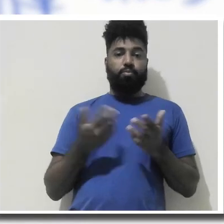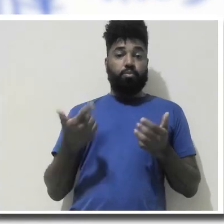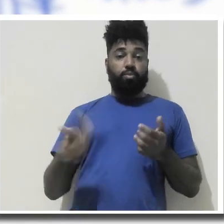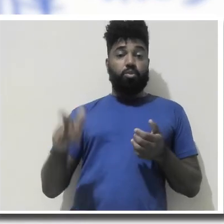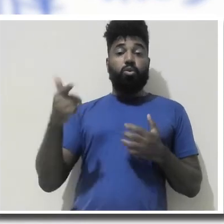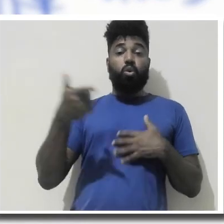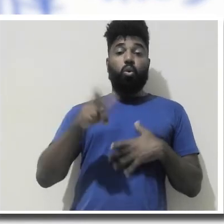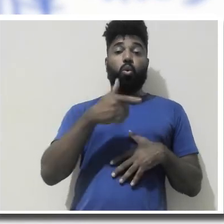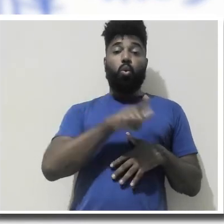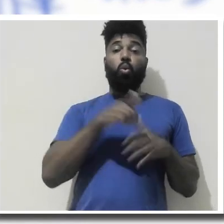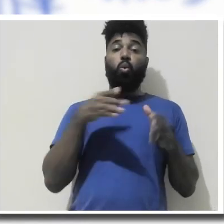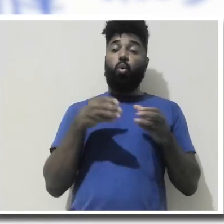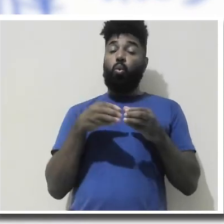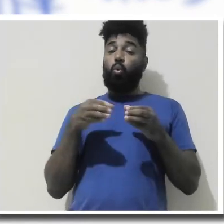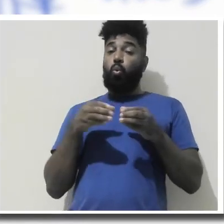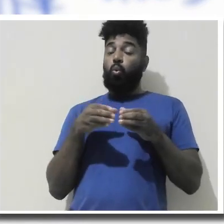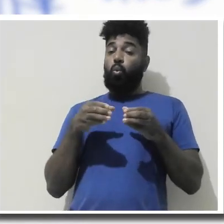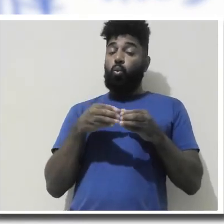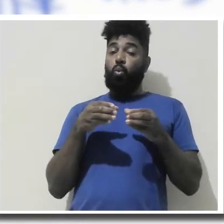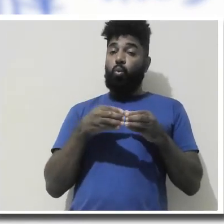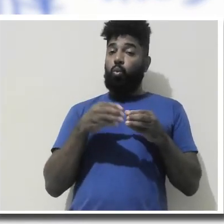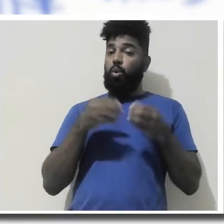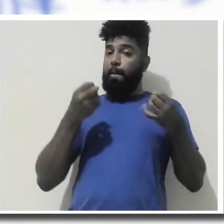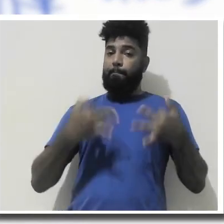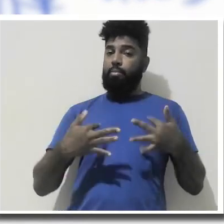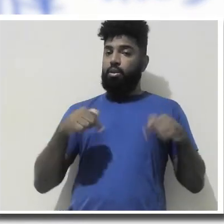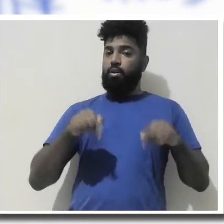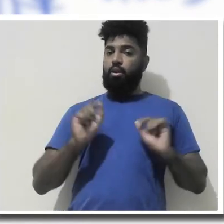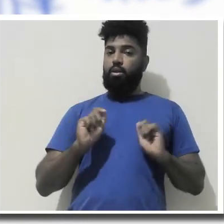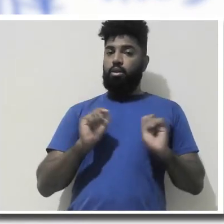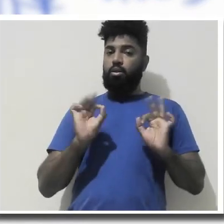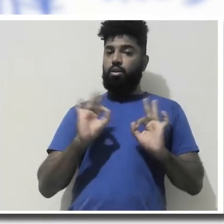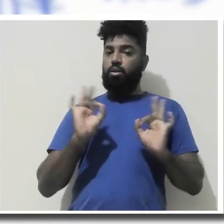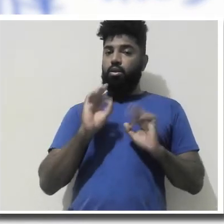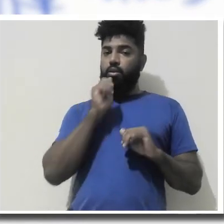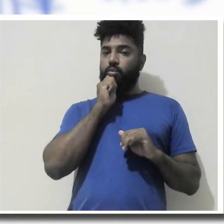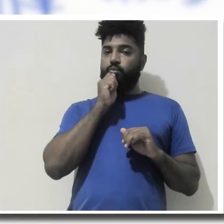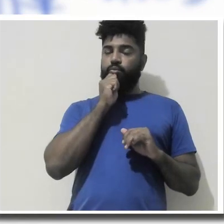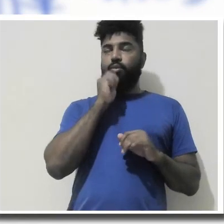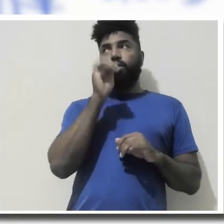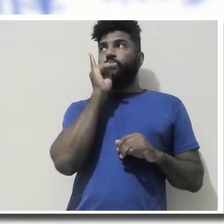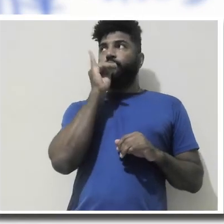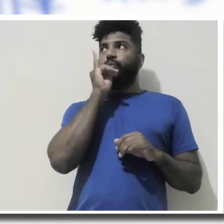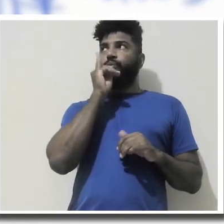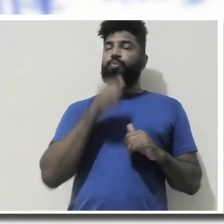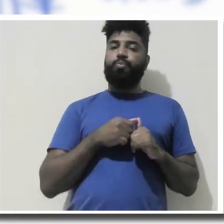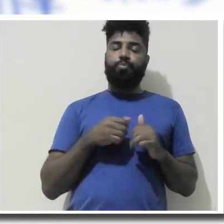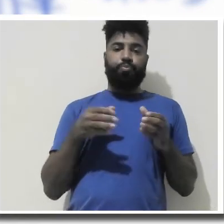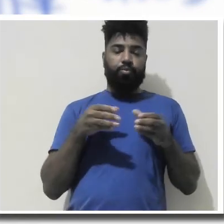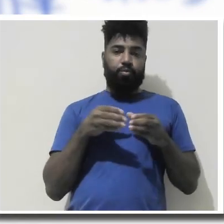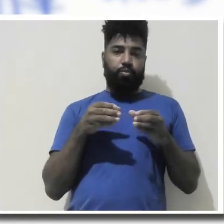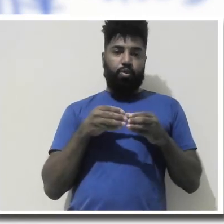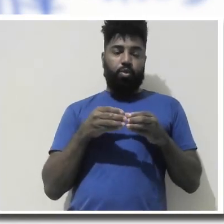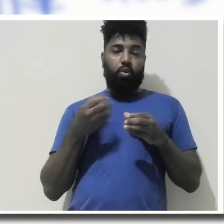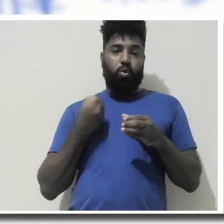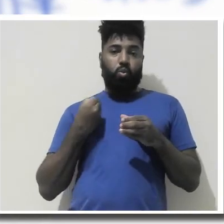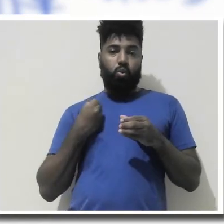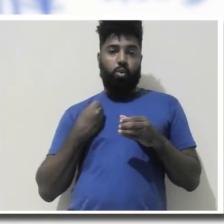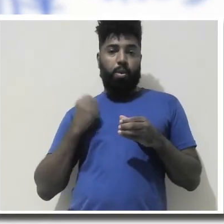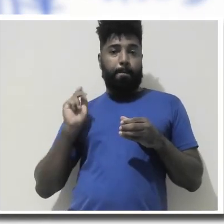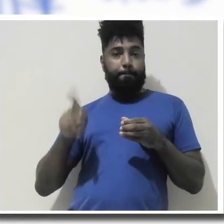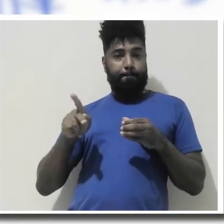com outros conjuntos que não foram falados aqui. Por exemplo, conjunto dos números